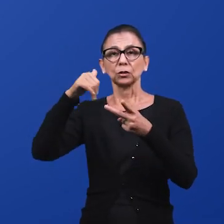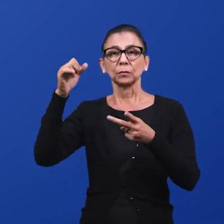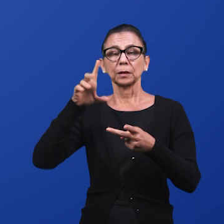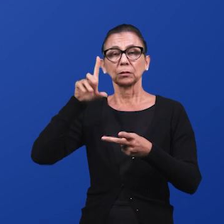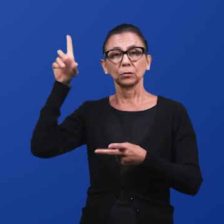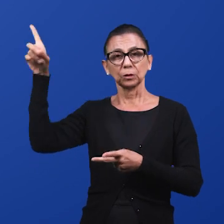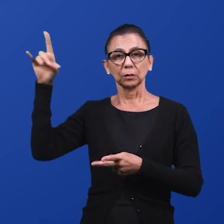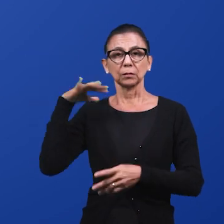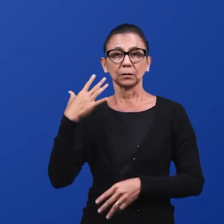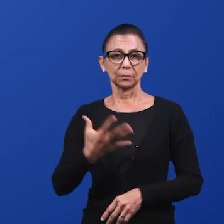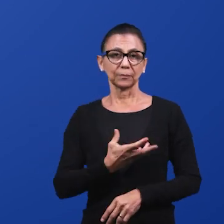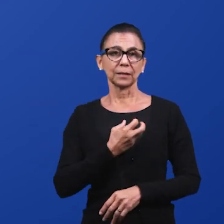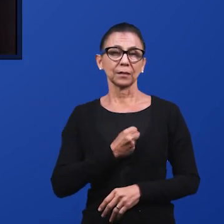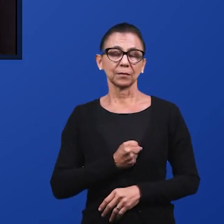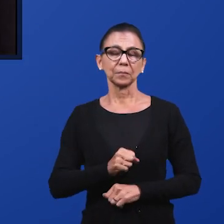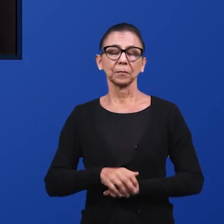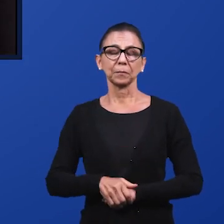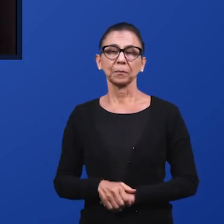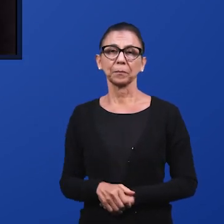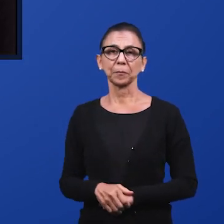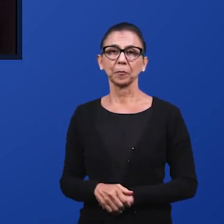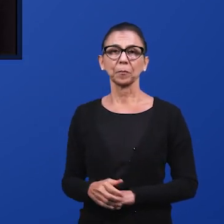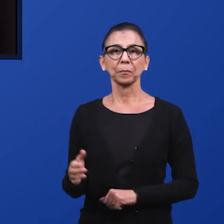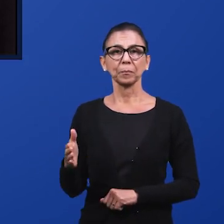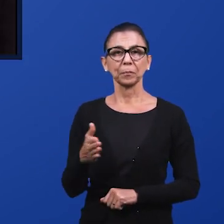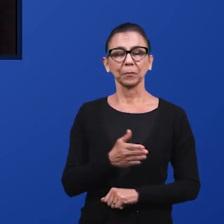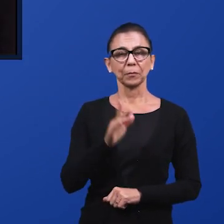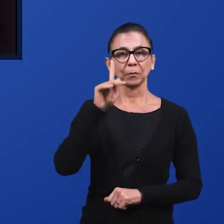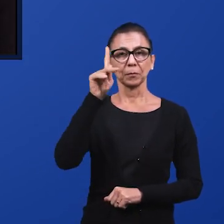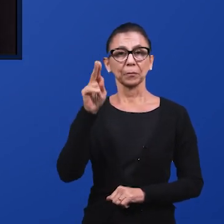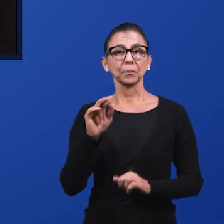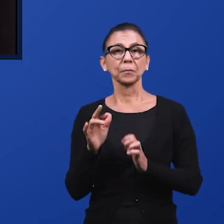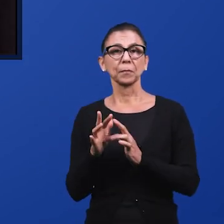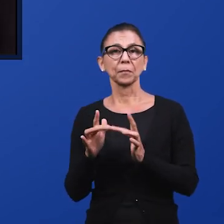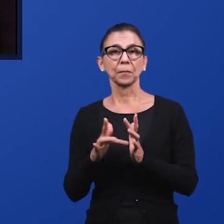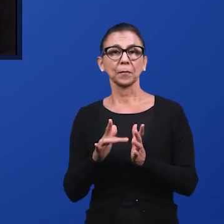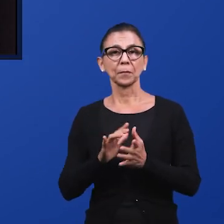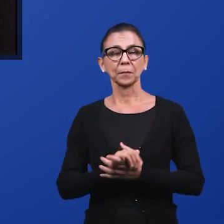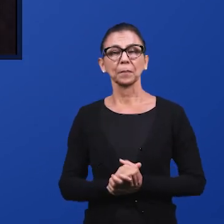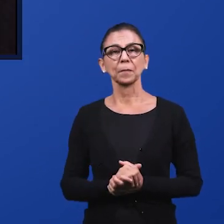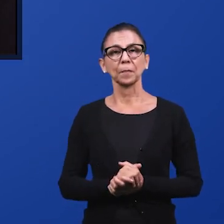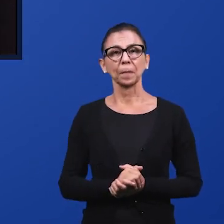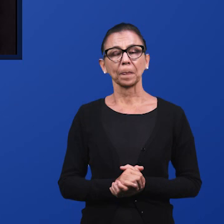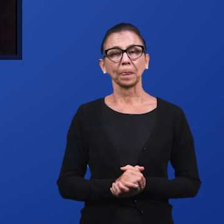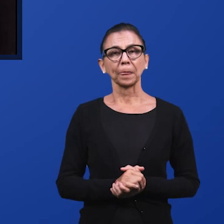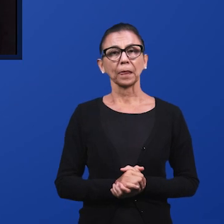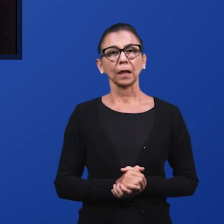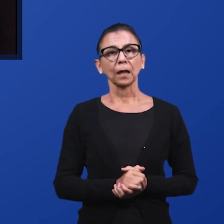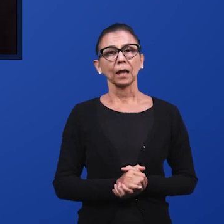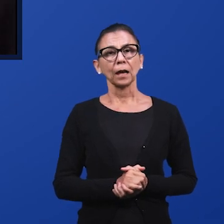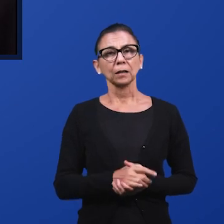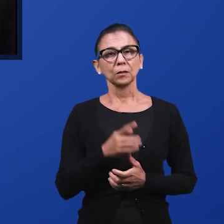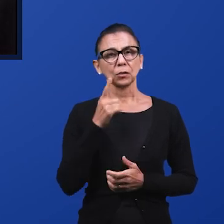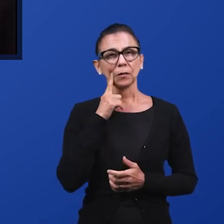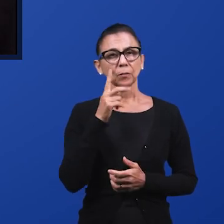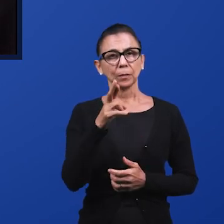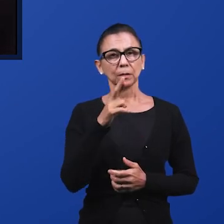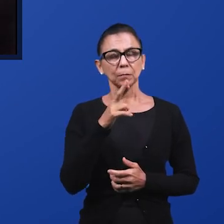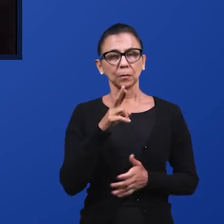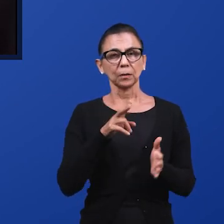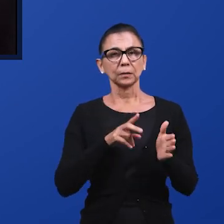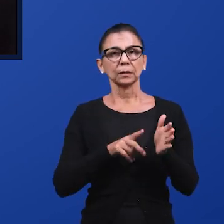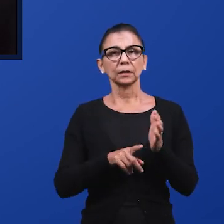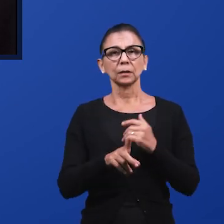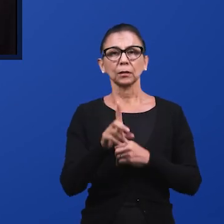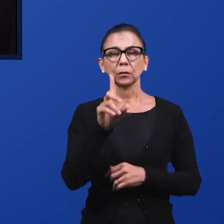homem. Amém? A paz do Senhor. Paz do Senhor Jesus, irmãos. Gabriel irá responder a pergunta 1, que